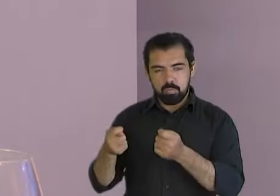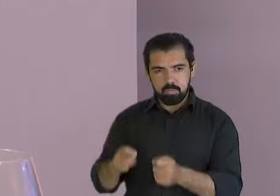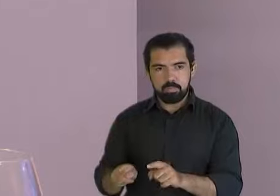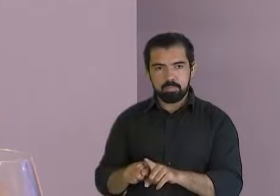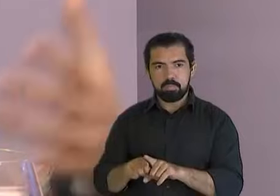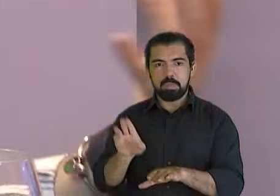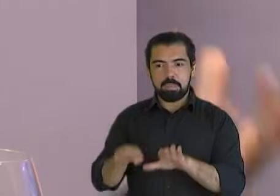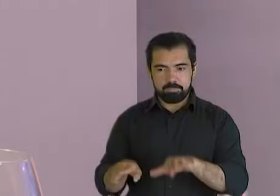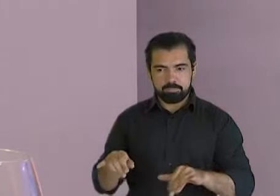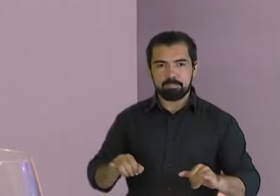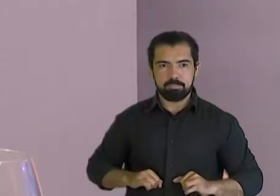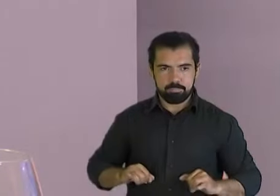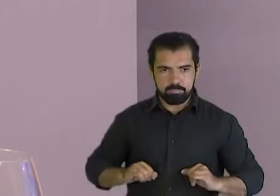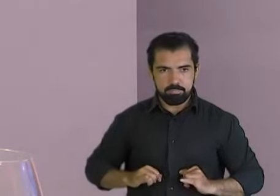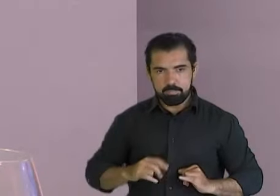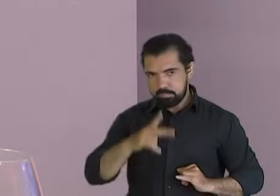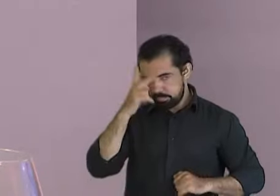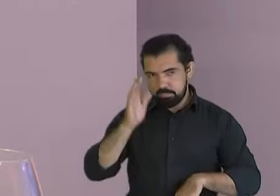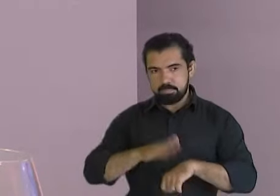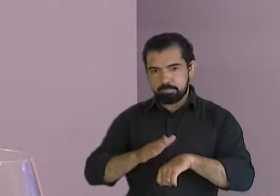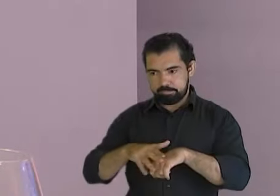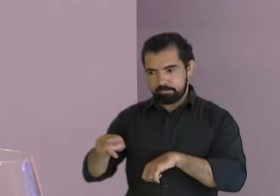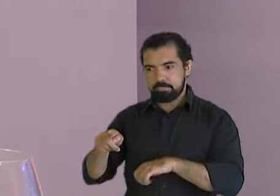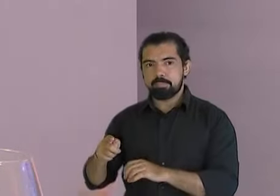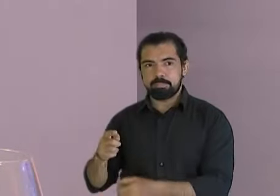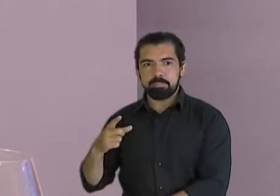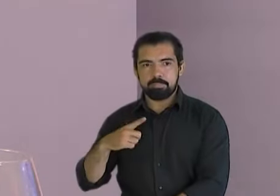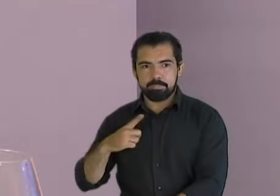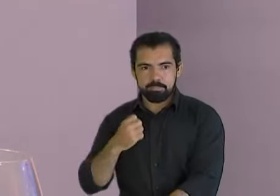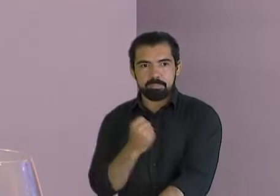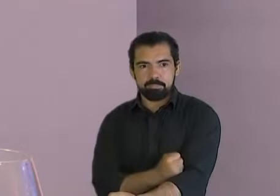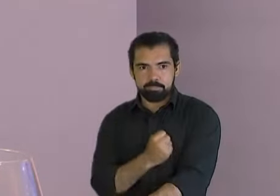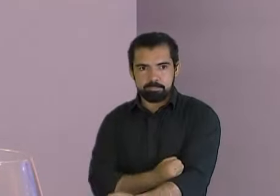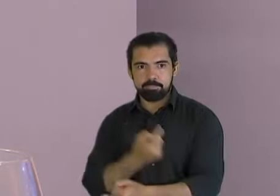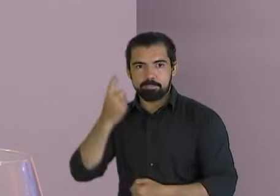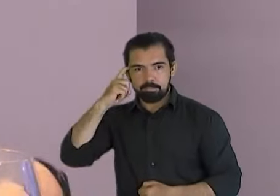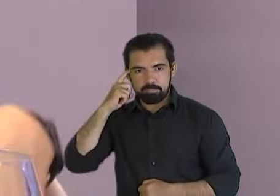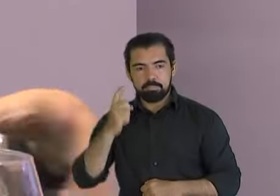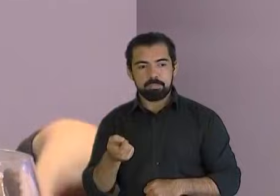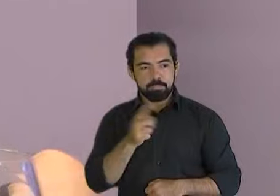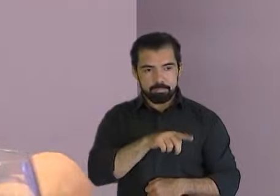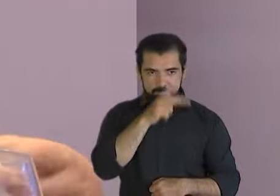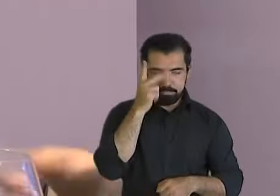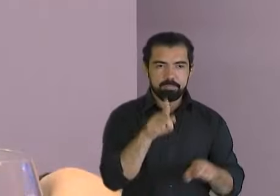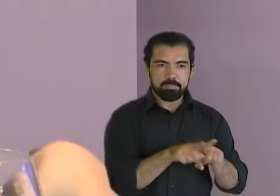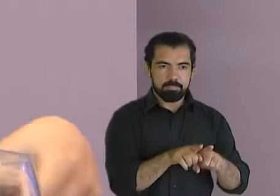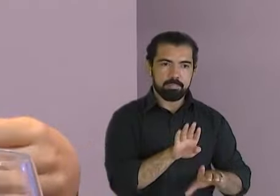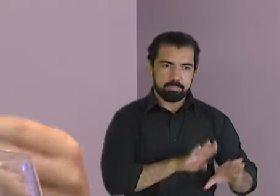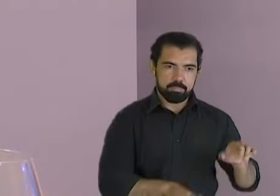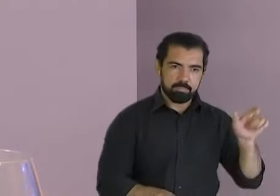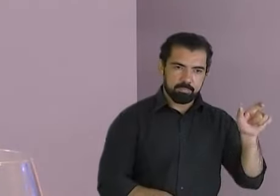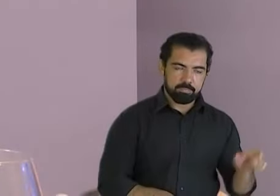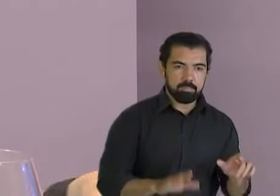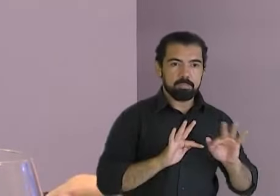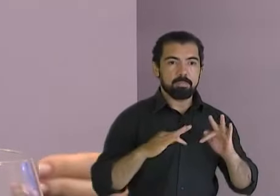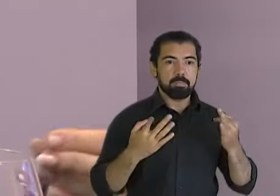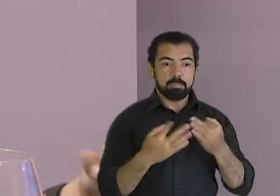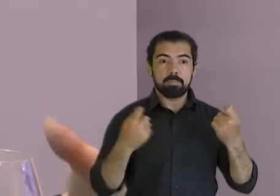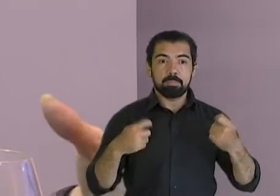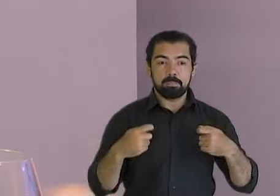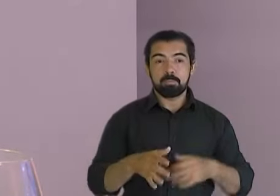muito doloroso para quem é dependente e também para quem é responsável, cuidador, né? Então, as famílias, elas têm essa dificuldade de saber qual é a